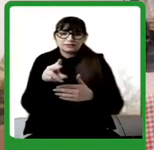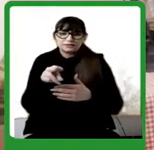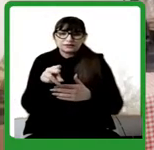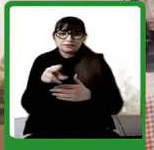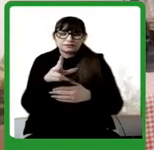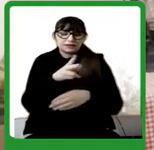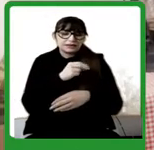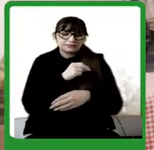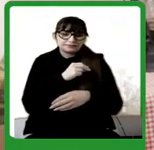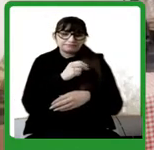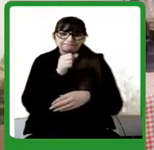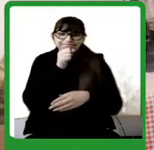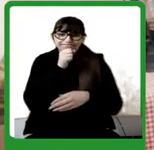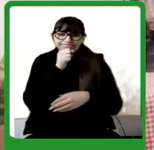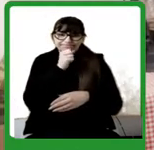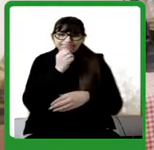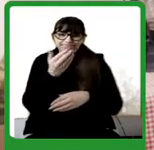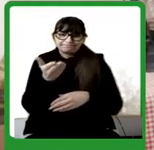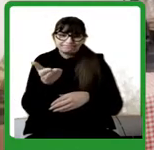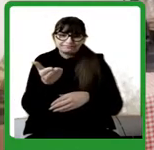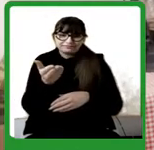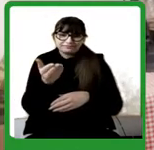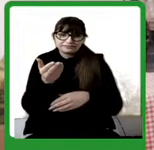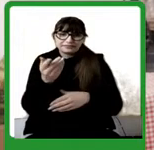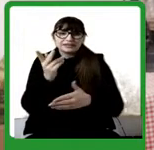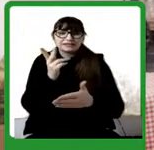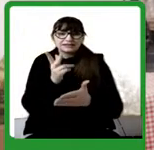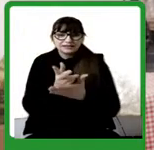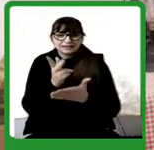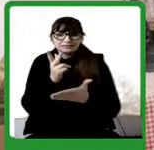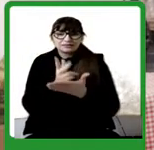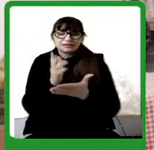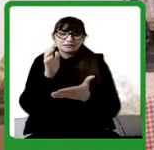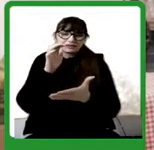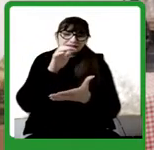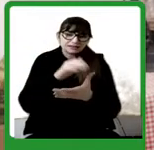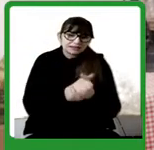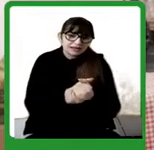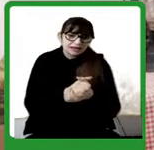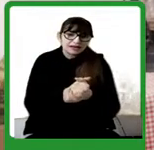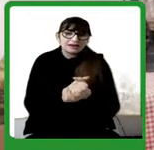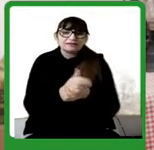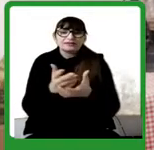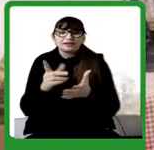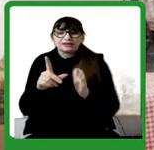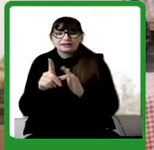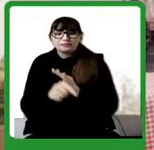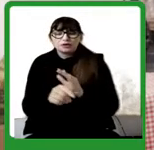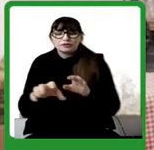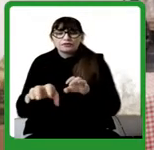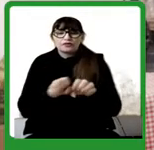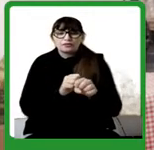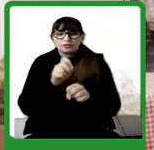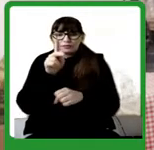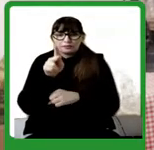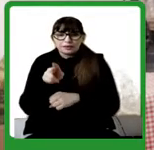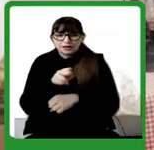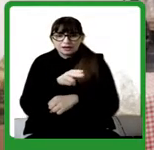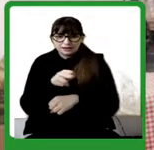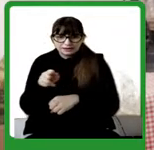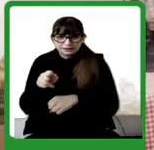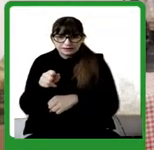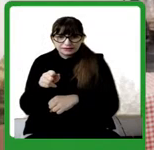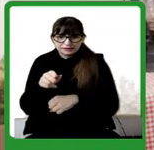acho que não. Então cada ano casava um lá, um se formou um padre. Então, quem se formou padre? É, um deles. Tu sabe que eu era pra ser padre,